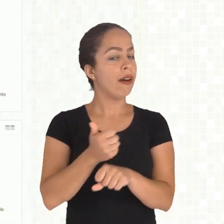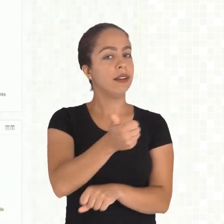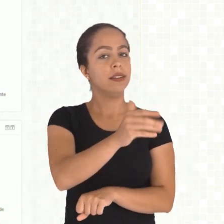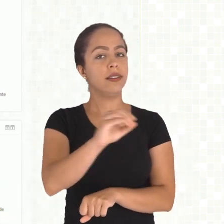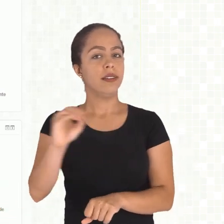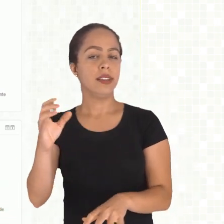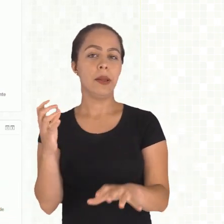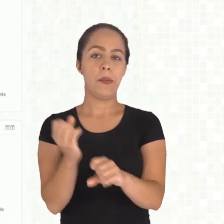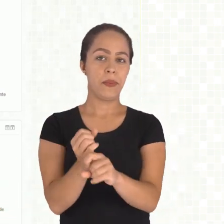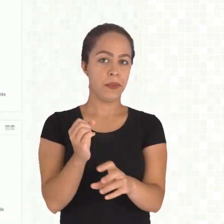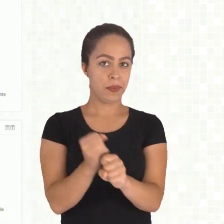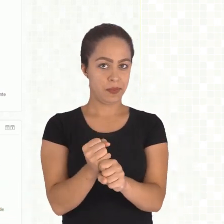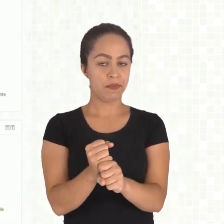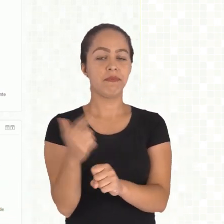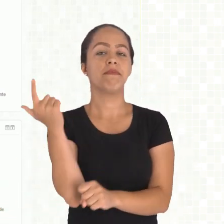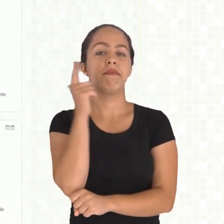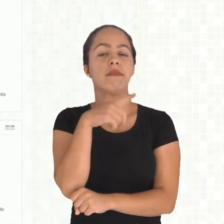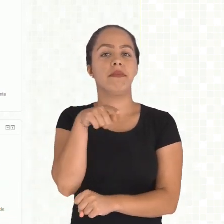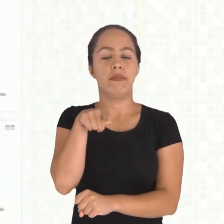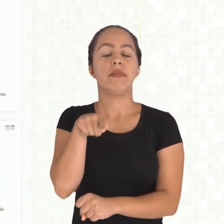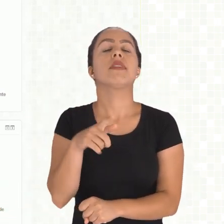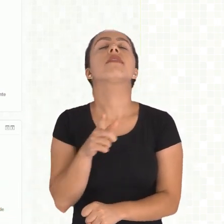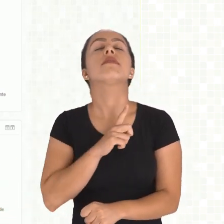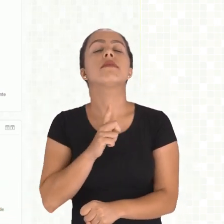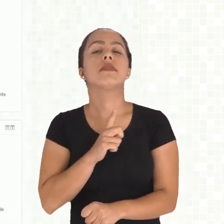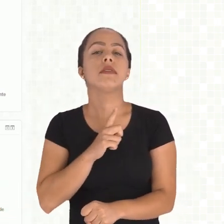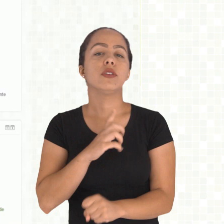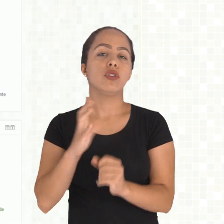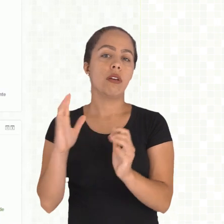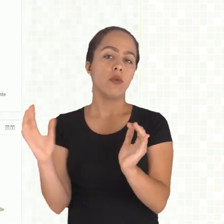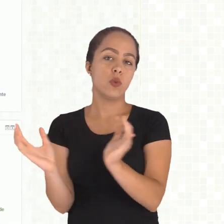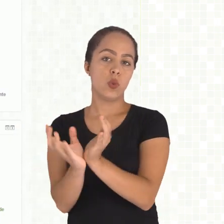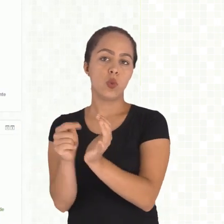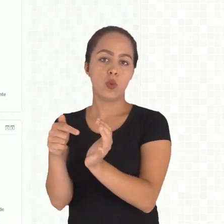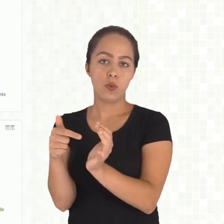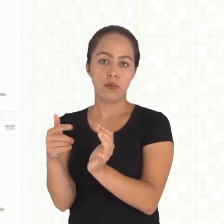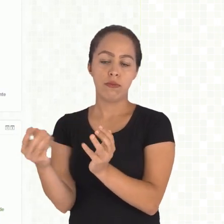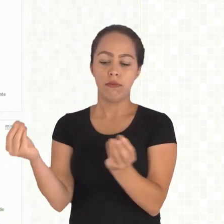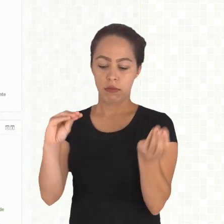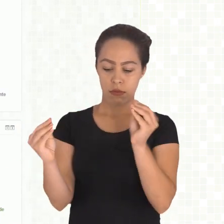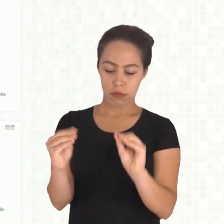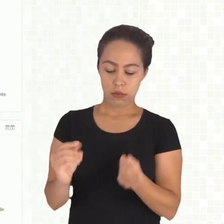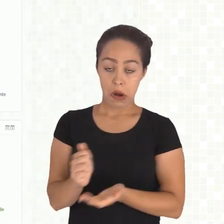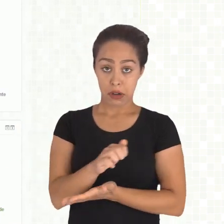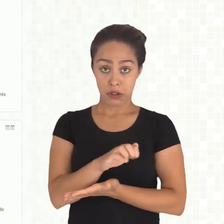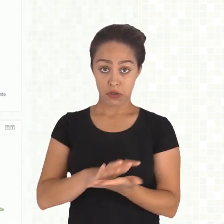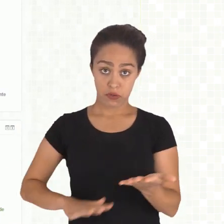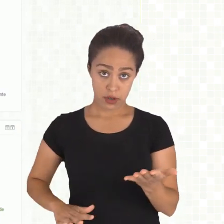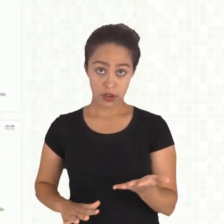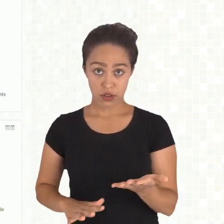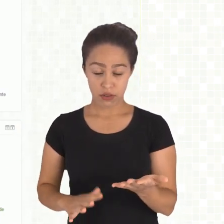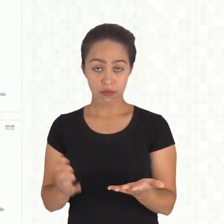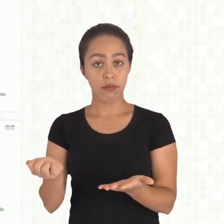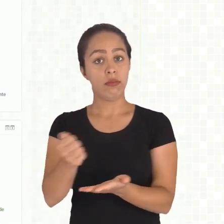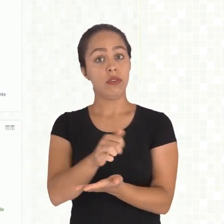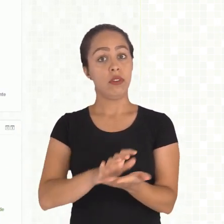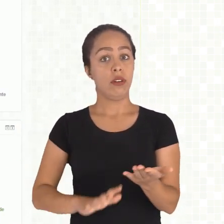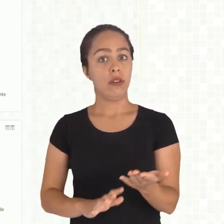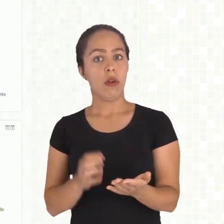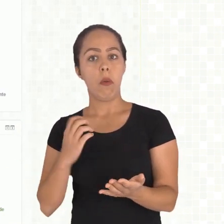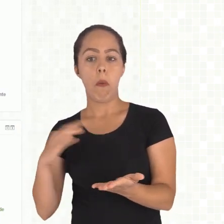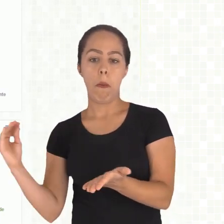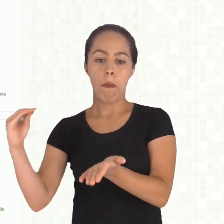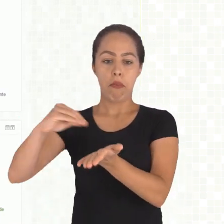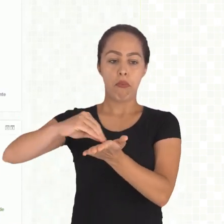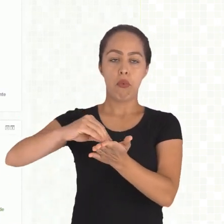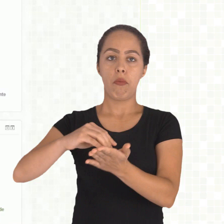pontos. Então, a gente criou uma categoria, né? Colocou aqui as atividades dentro, e as atividades, como está pegando a